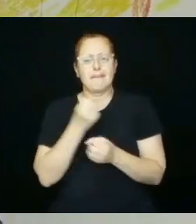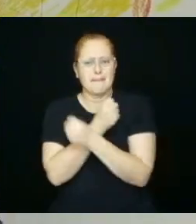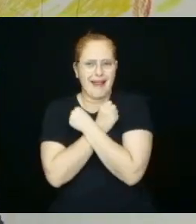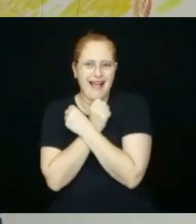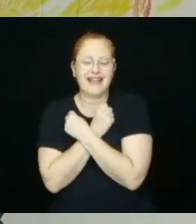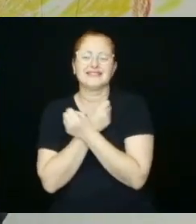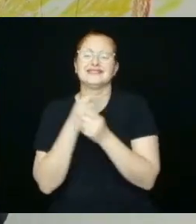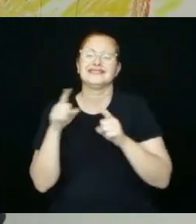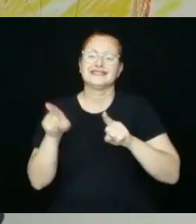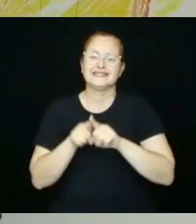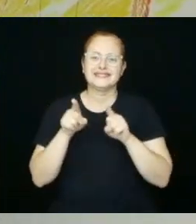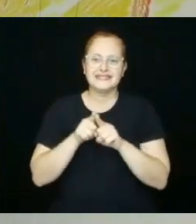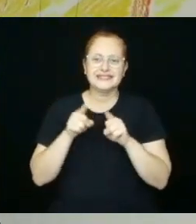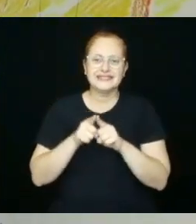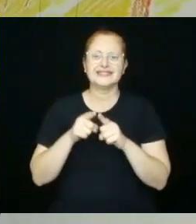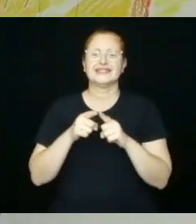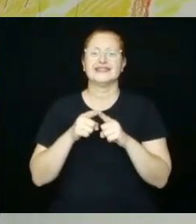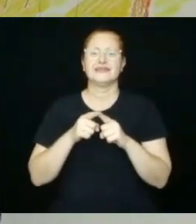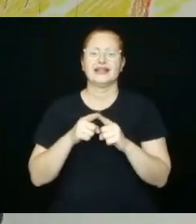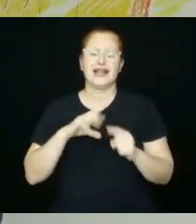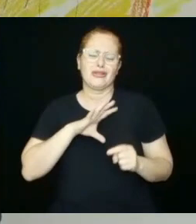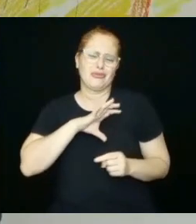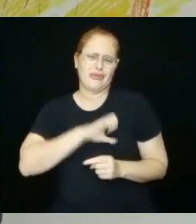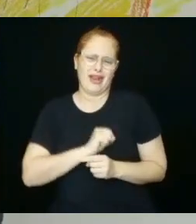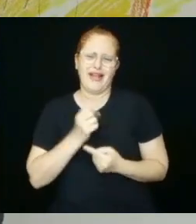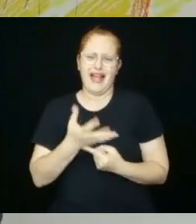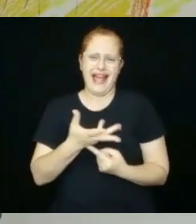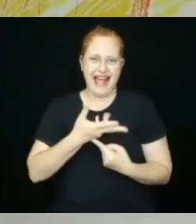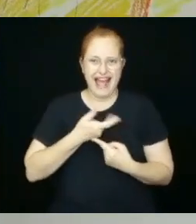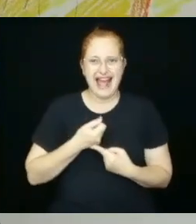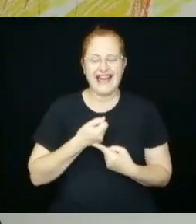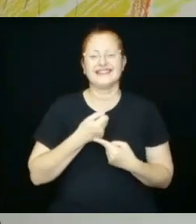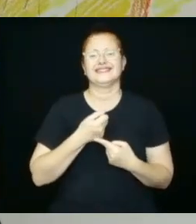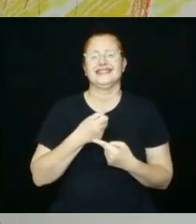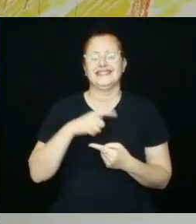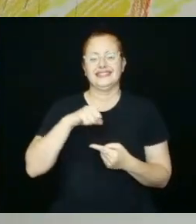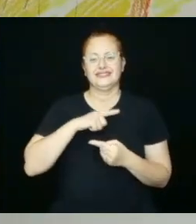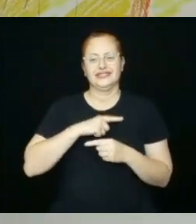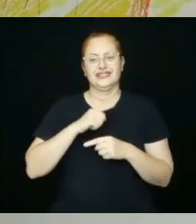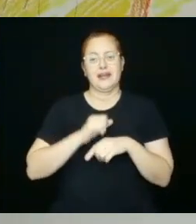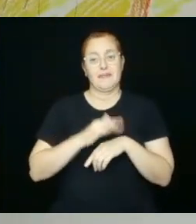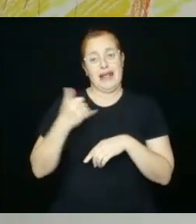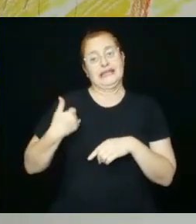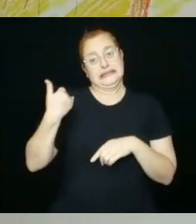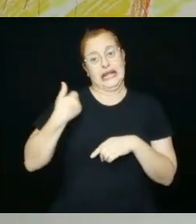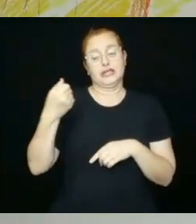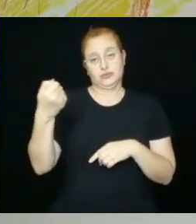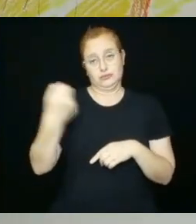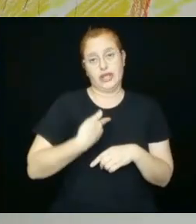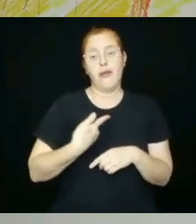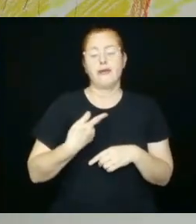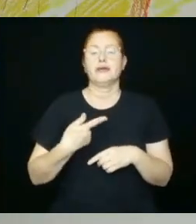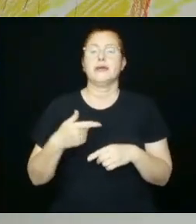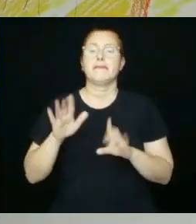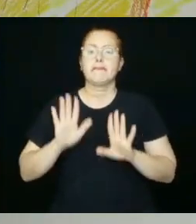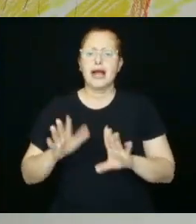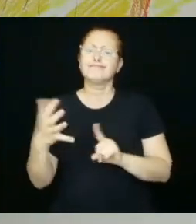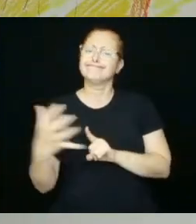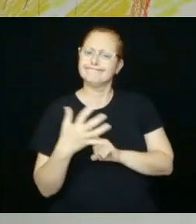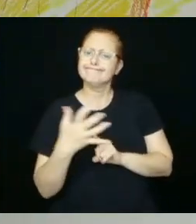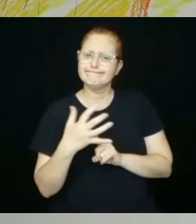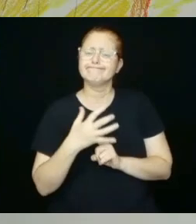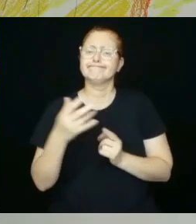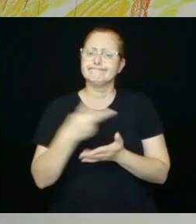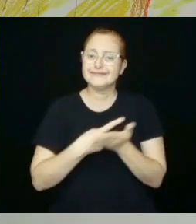Ele também, assim, era entusiasmado pela arte, assim, até mais que eu. Ele era um pouco mais velho, então ele me incentivou